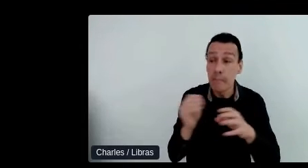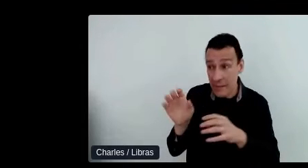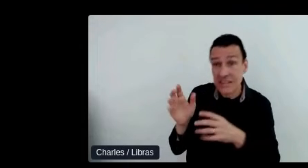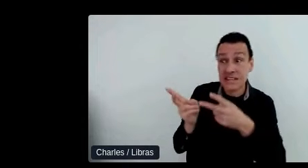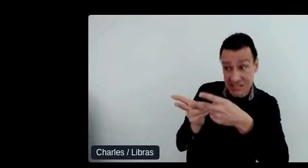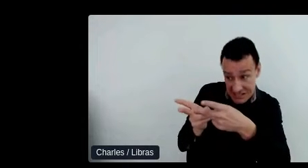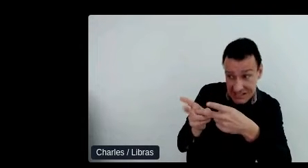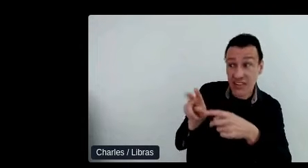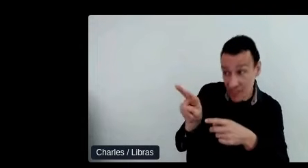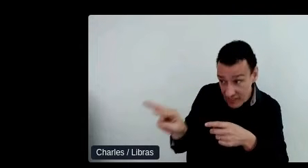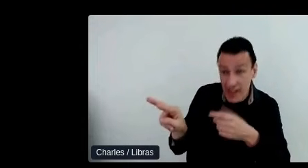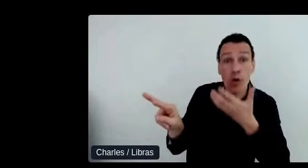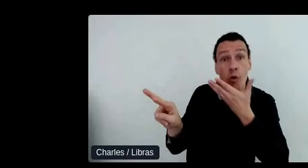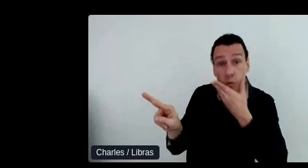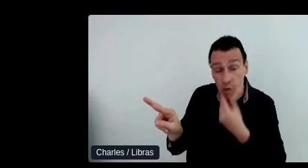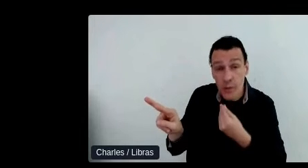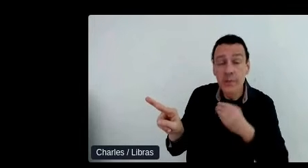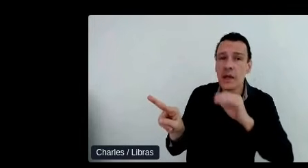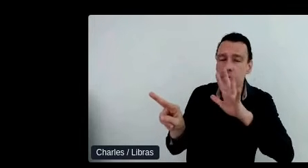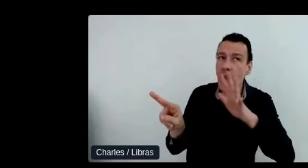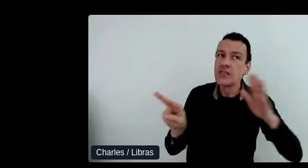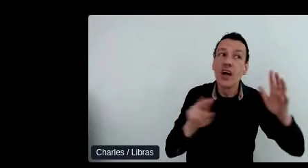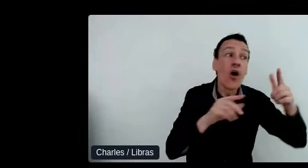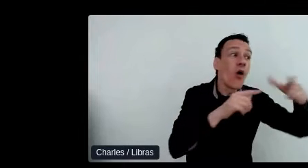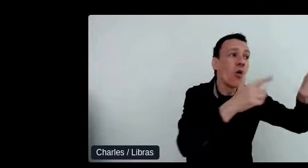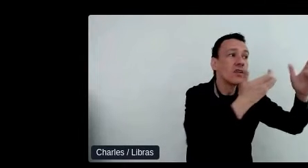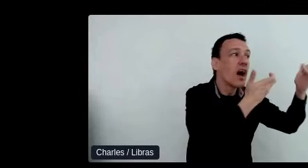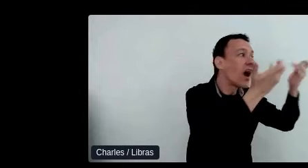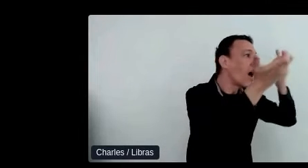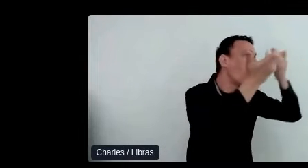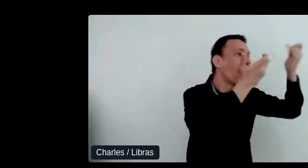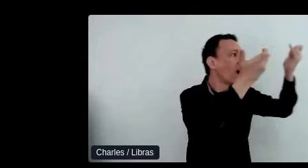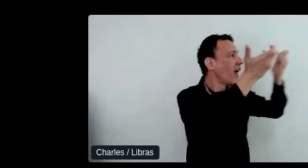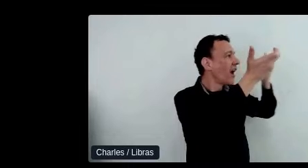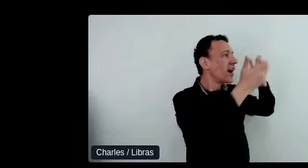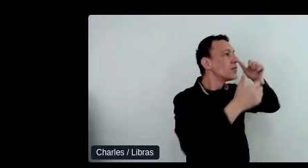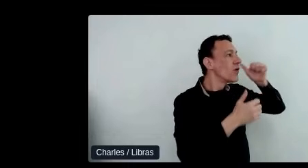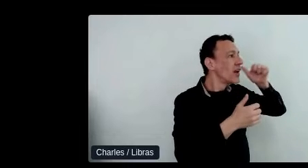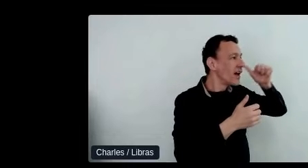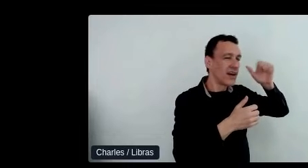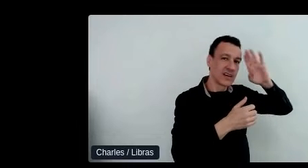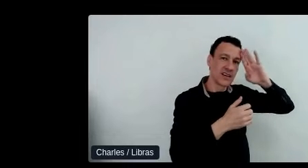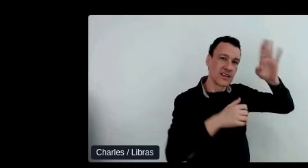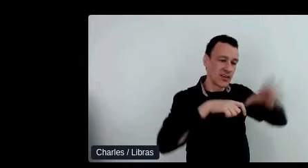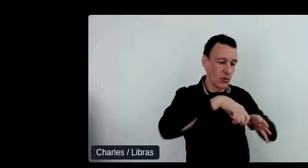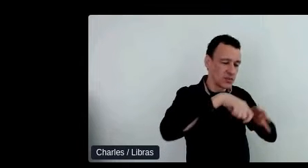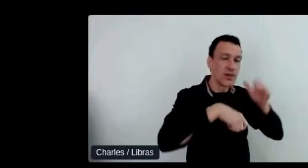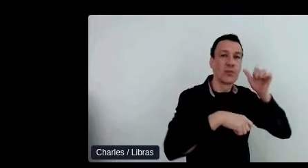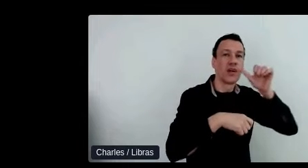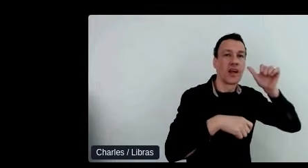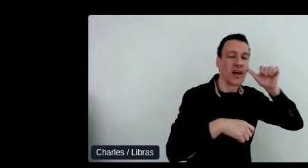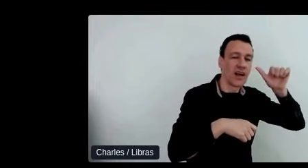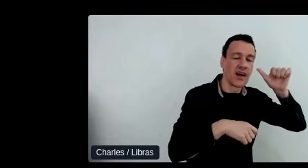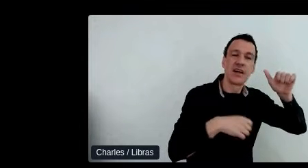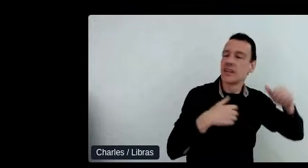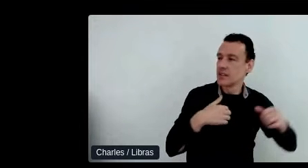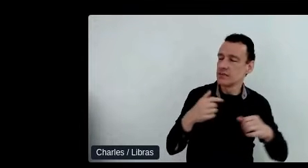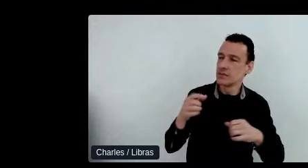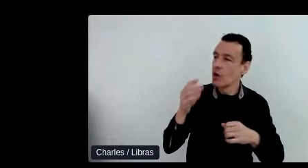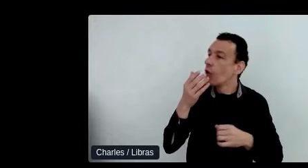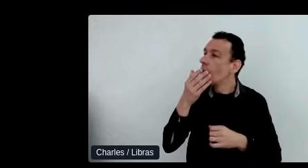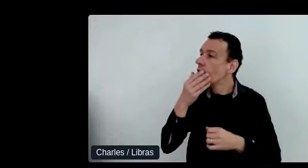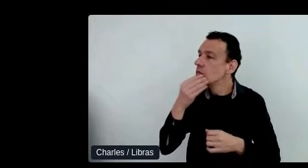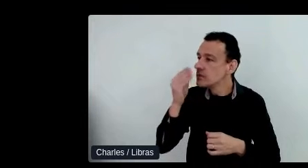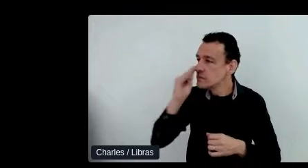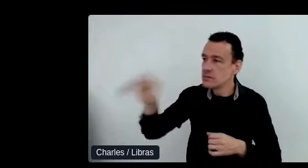analista de dados e cientista da computação, quando ele vê isso sendo processado, ele faz uma série de testes. E dentro desses testes tem